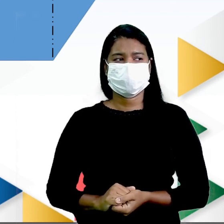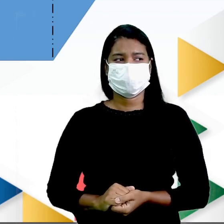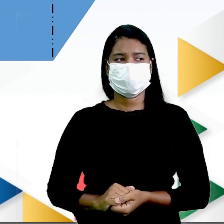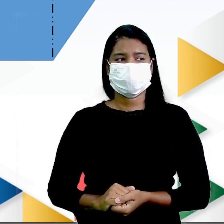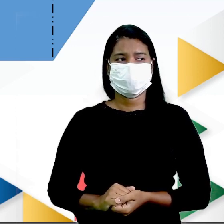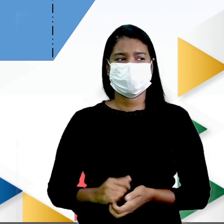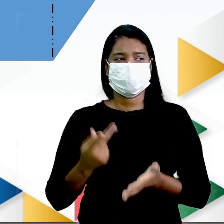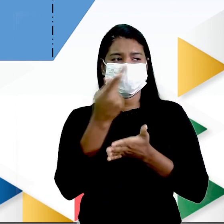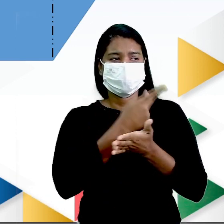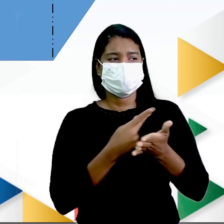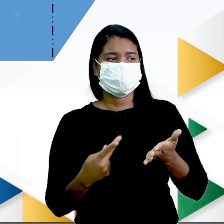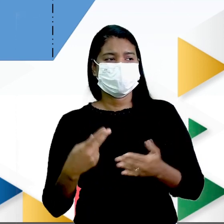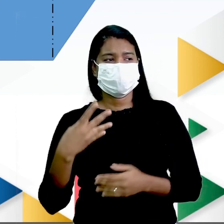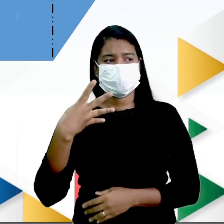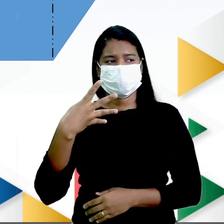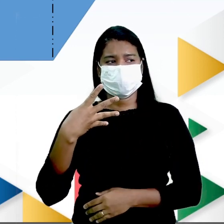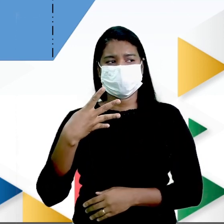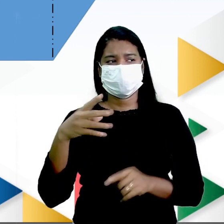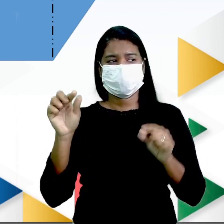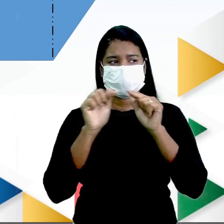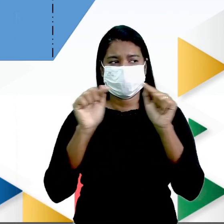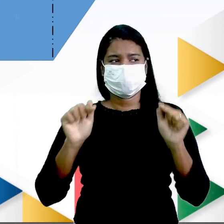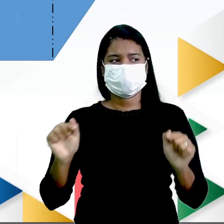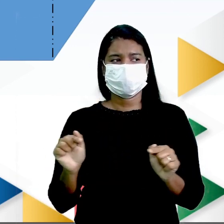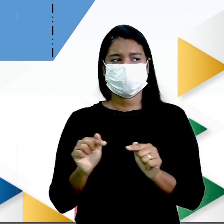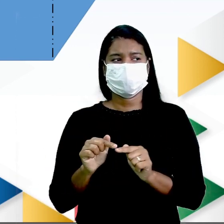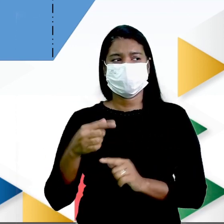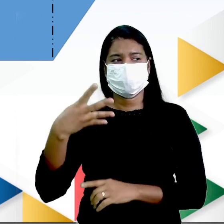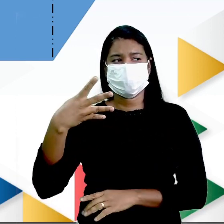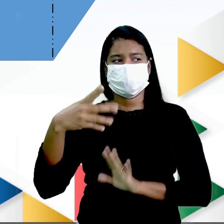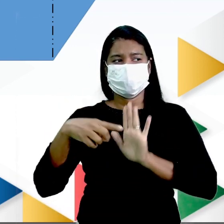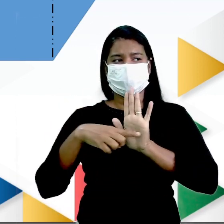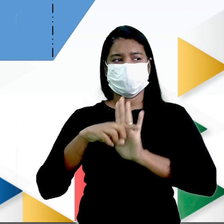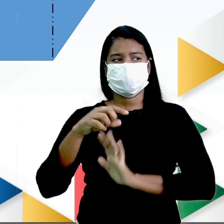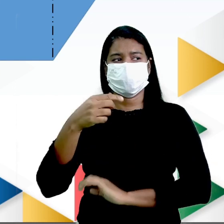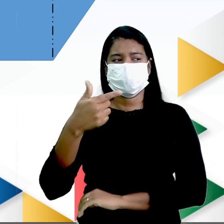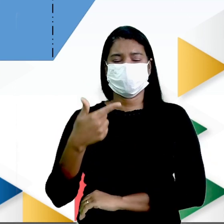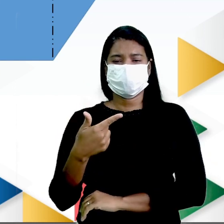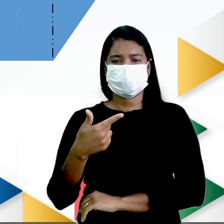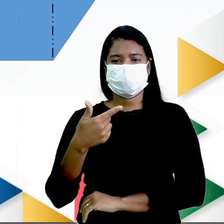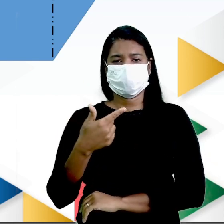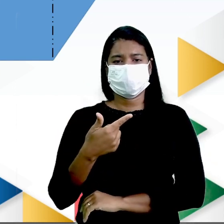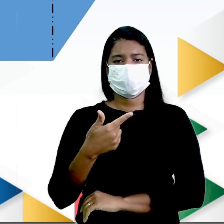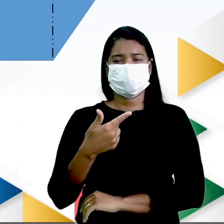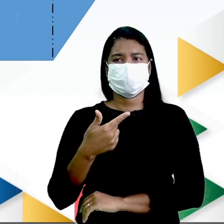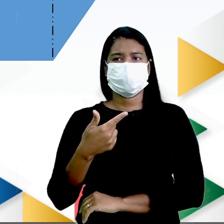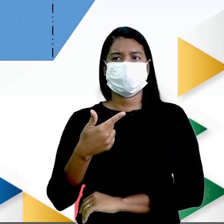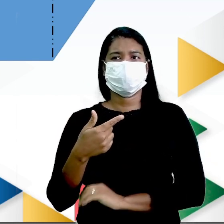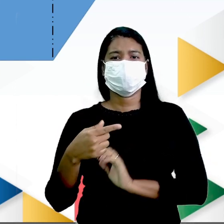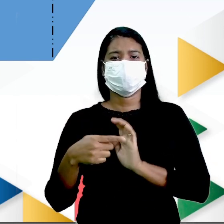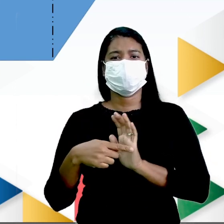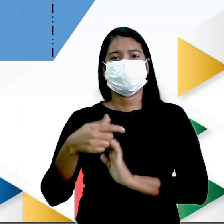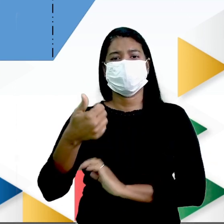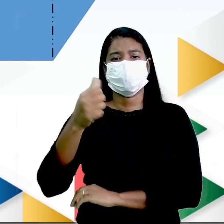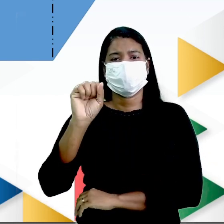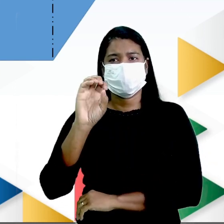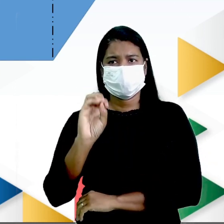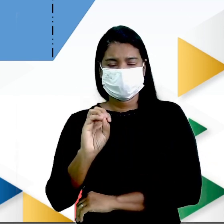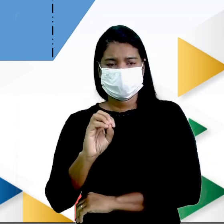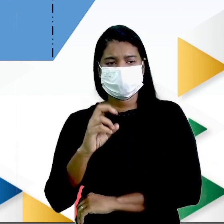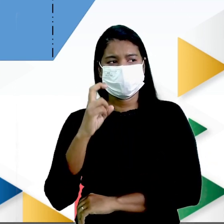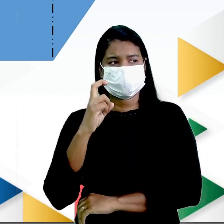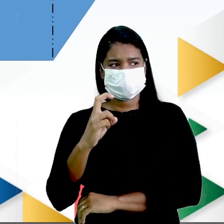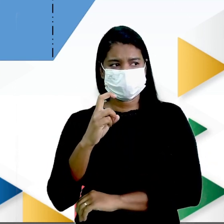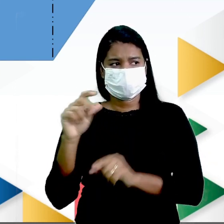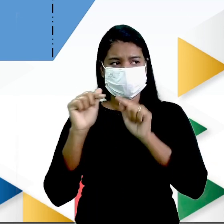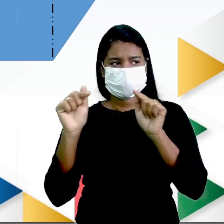lados, eu fazendo 4 menos 2, vai dar 2 vezes 180. Viu aí? Numa figura de 5